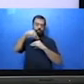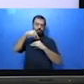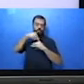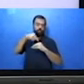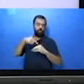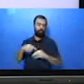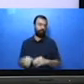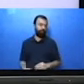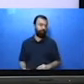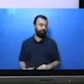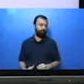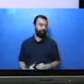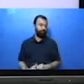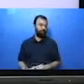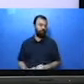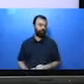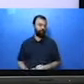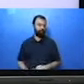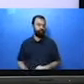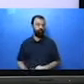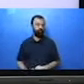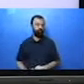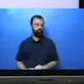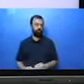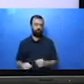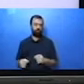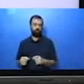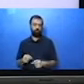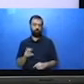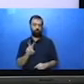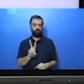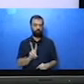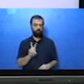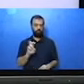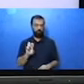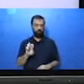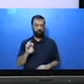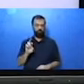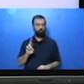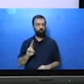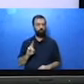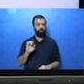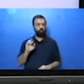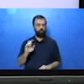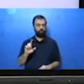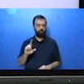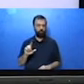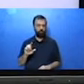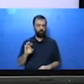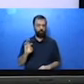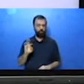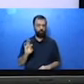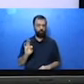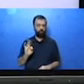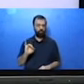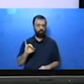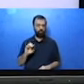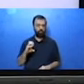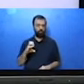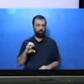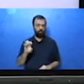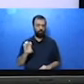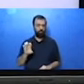duas faces. Dessa forma, a vértice representa o ponto de encontro entre as arestas, podendo